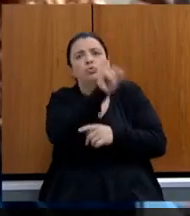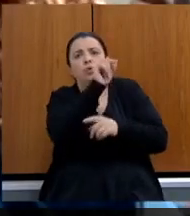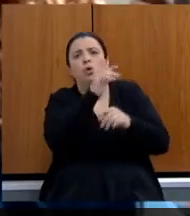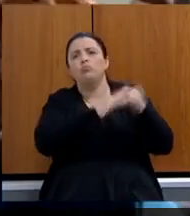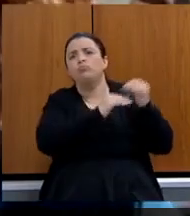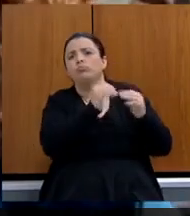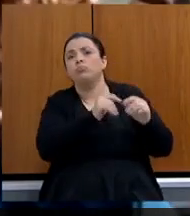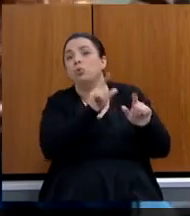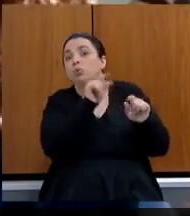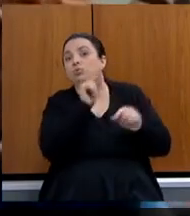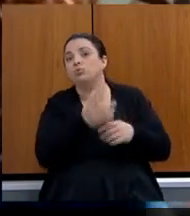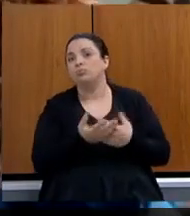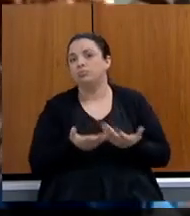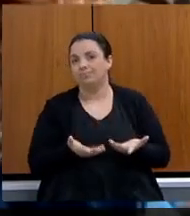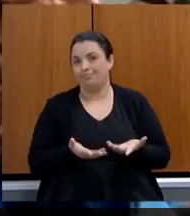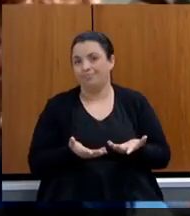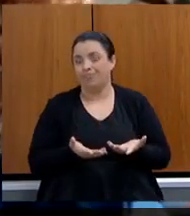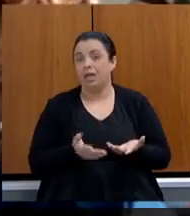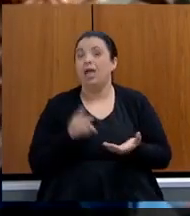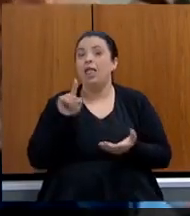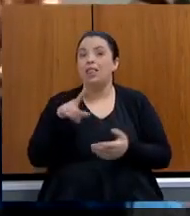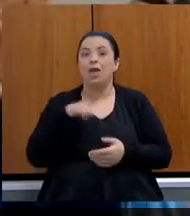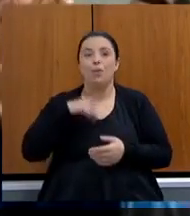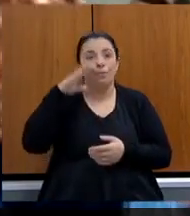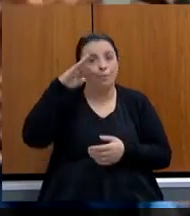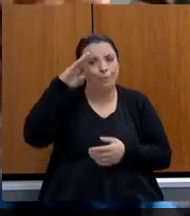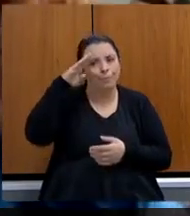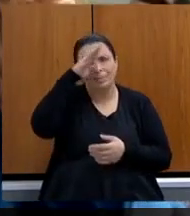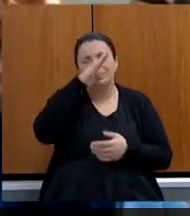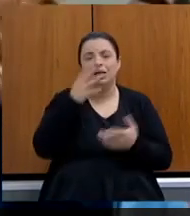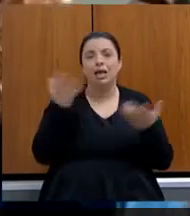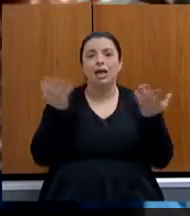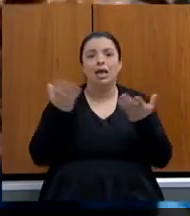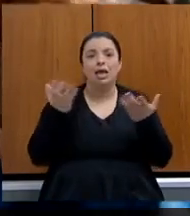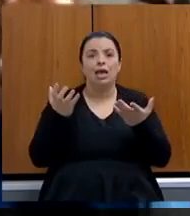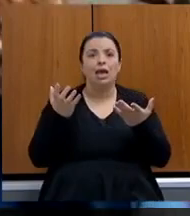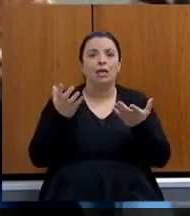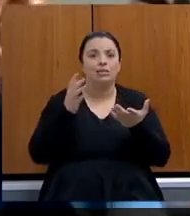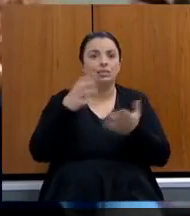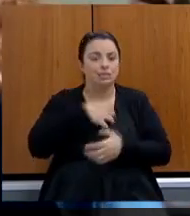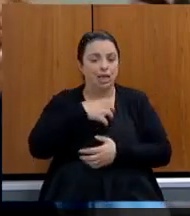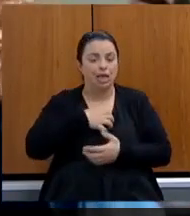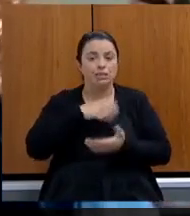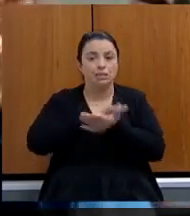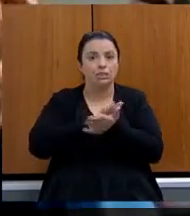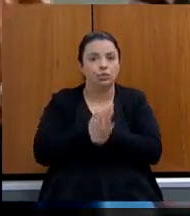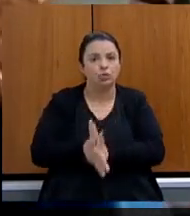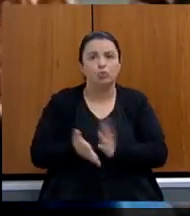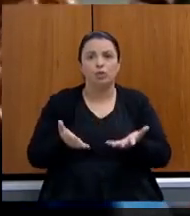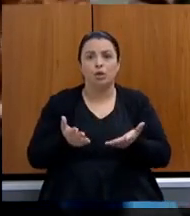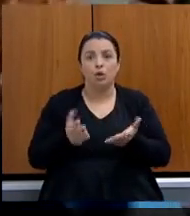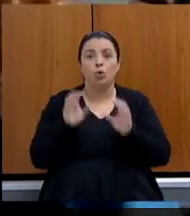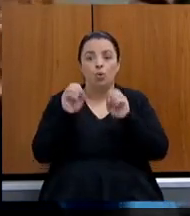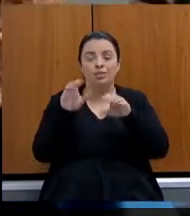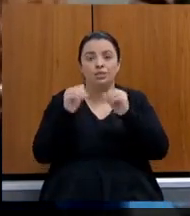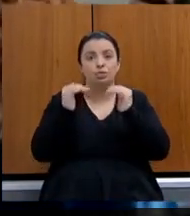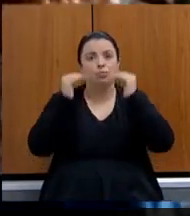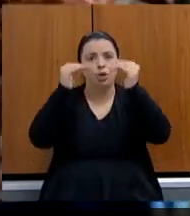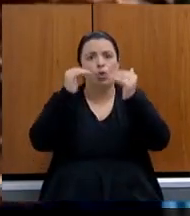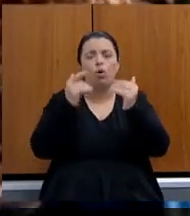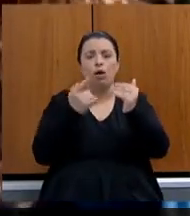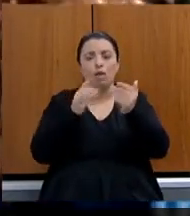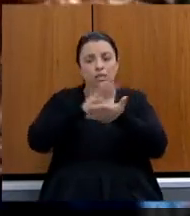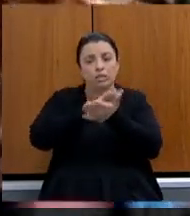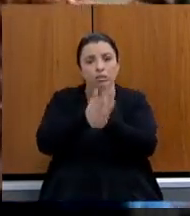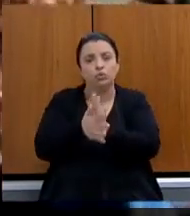governo Nacional nosso não presidente que quer destruir a ciência a pesquisa que a diferença entre o interior ainda o resultado a gente